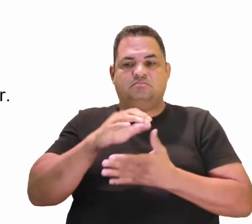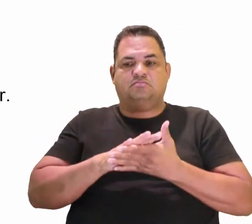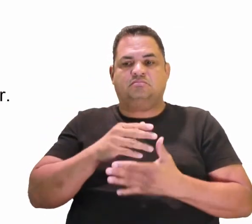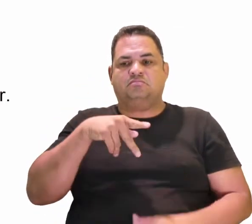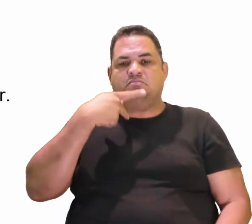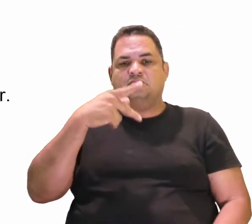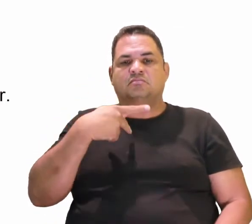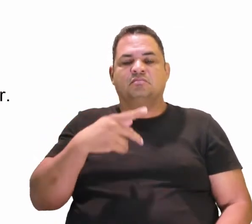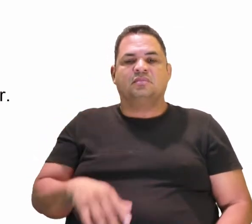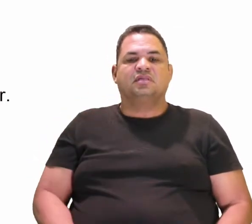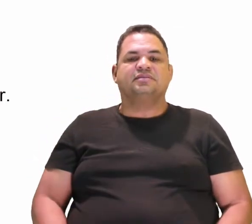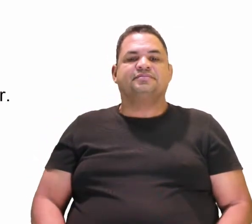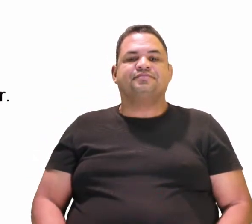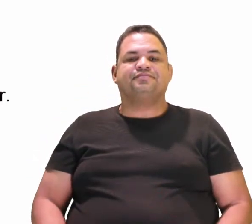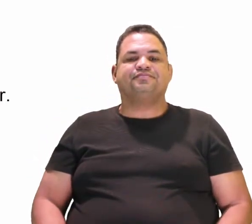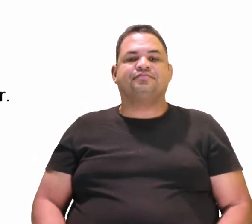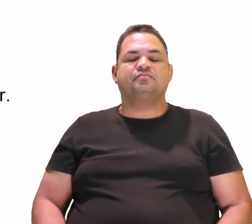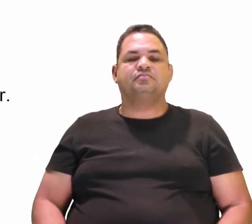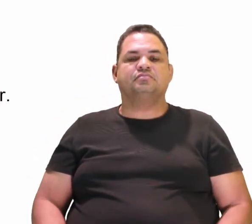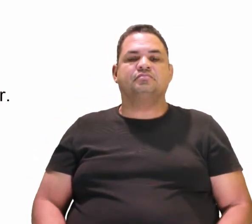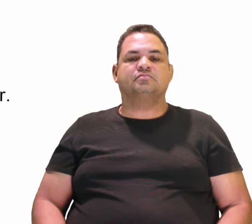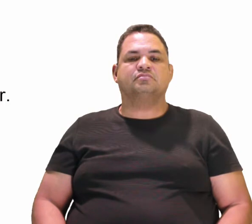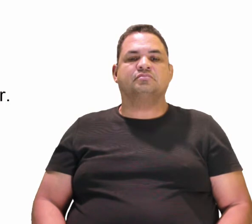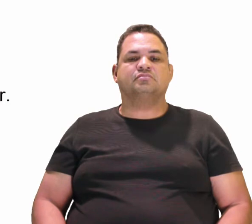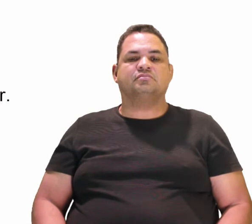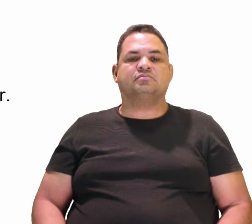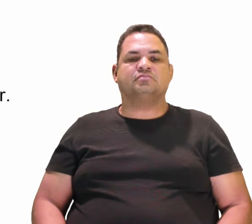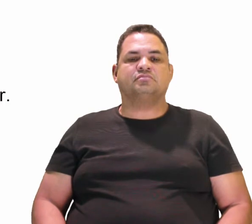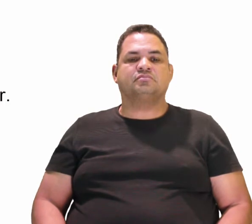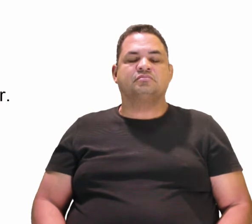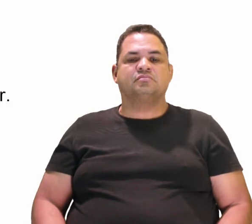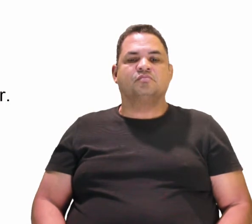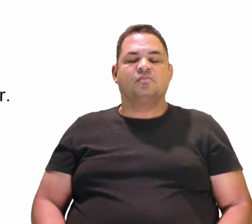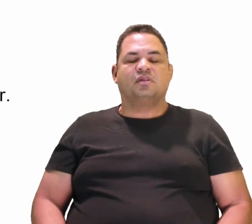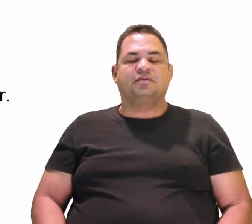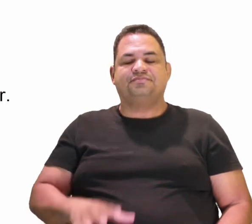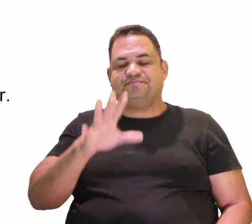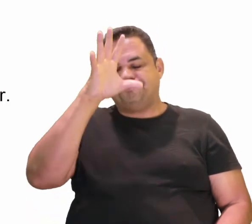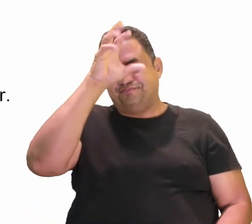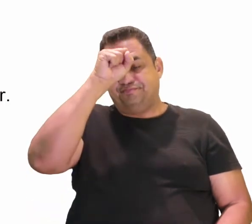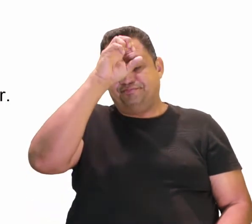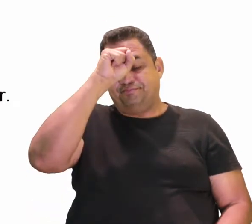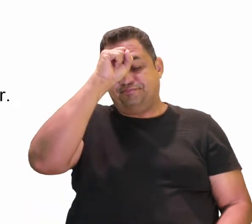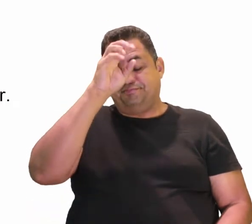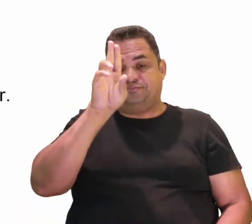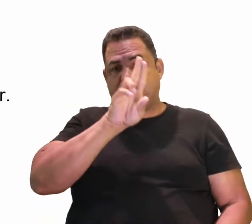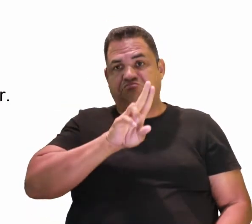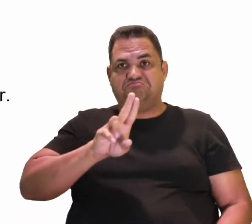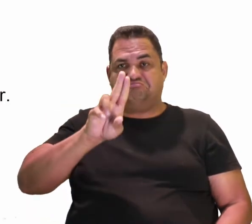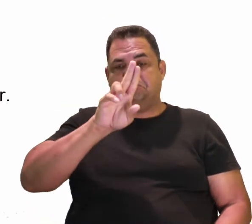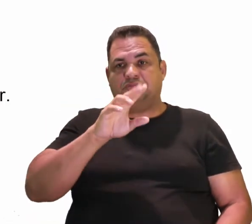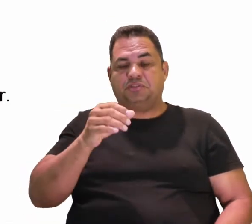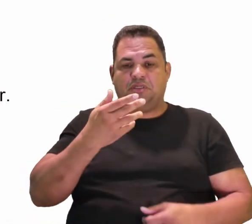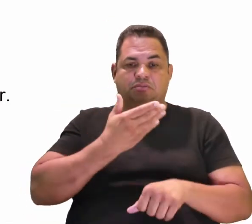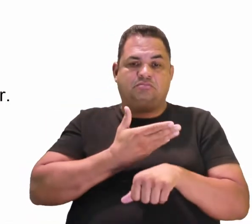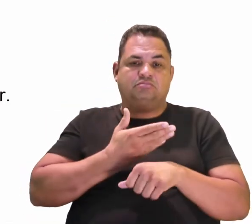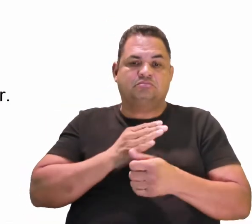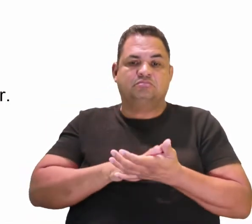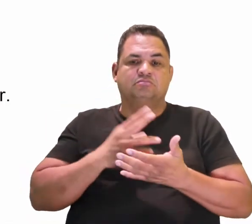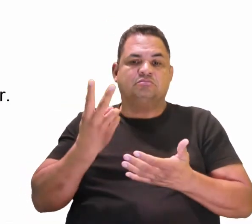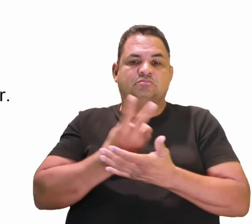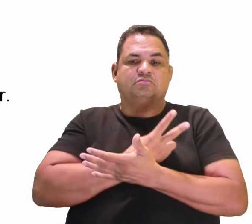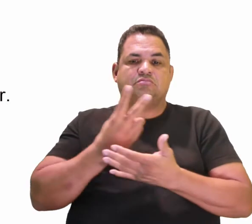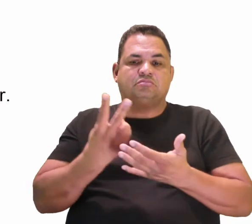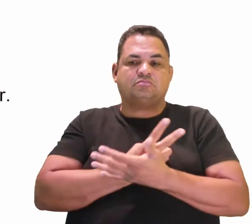assim, aprenda, né, aprenda através dos seus erros, né, seria mais ou menos